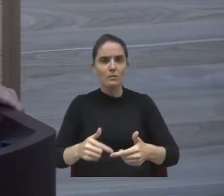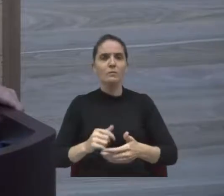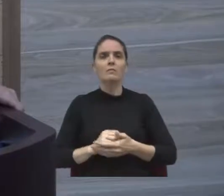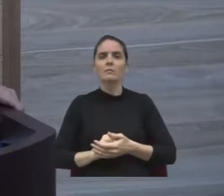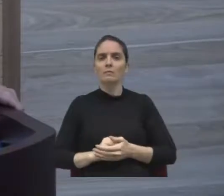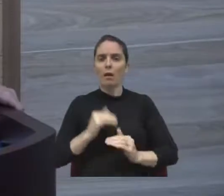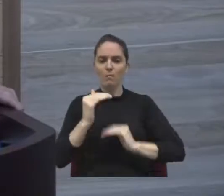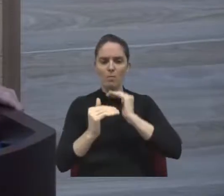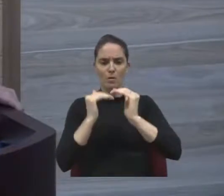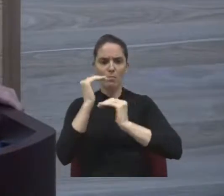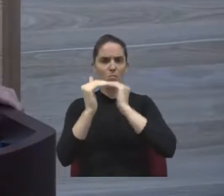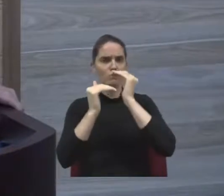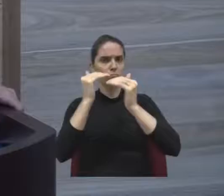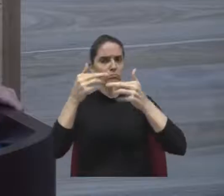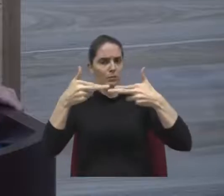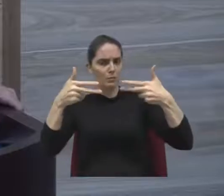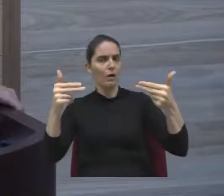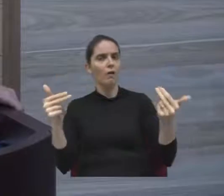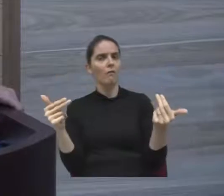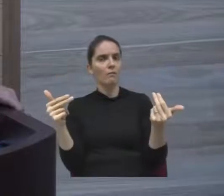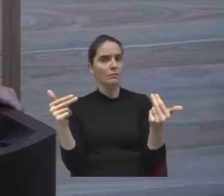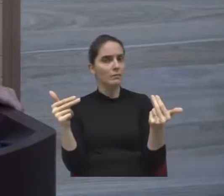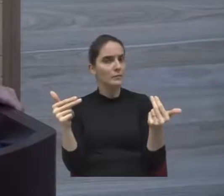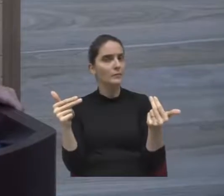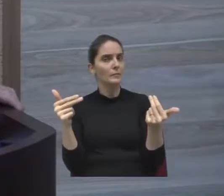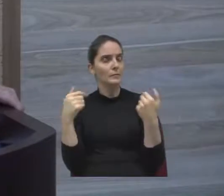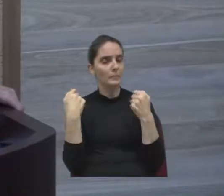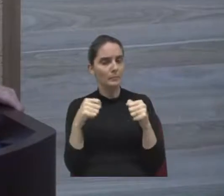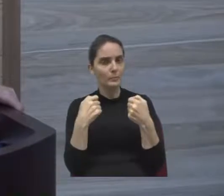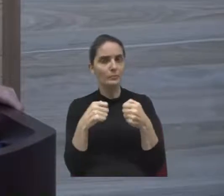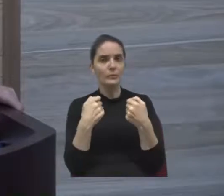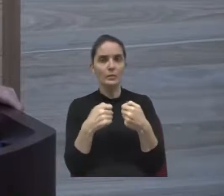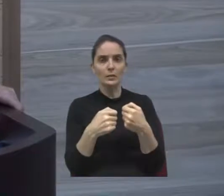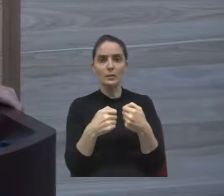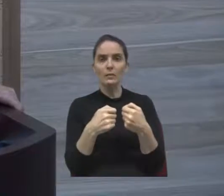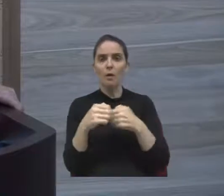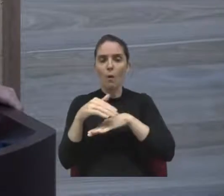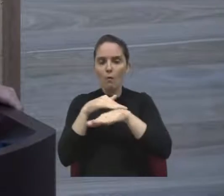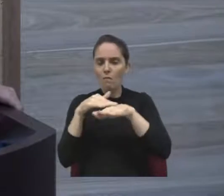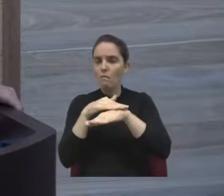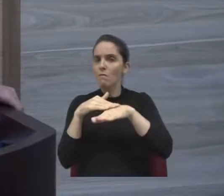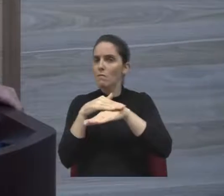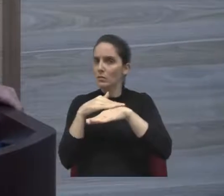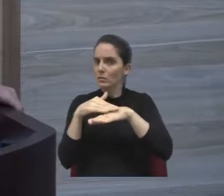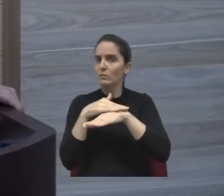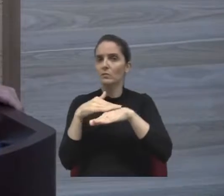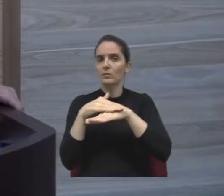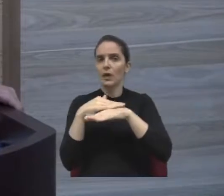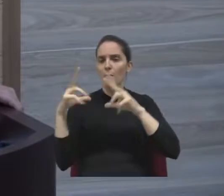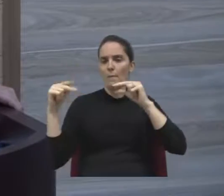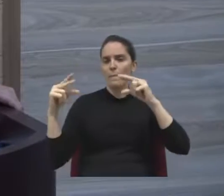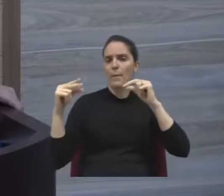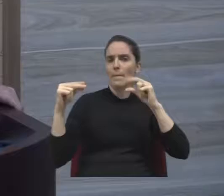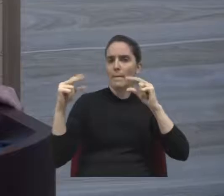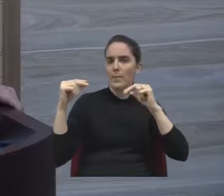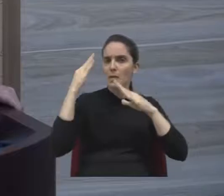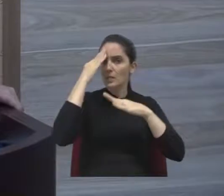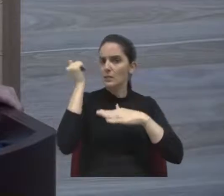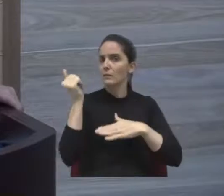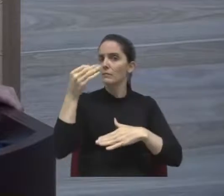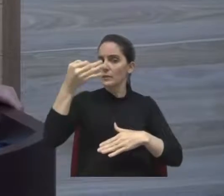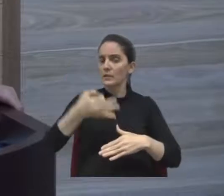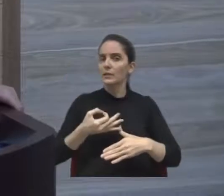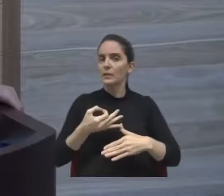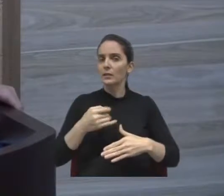muitas políticas, muita conversação, para podermos, de fato, darmos qualidade